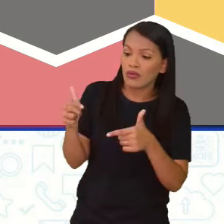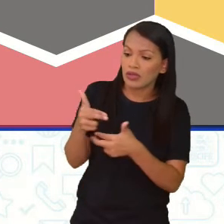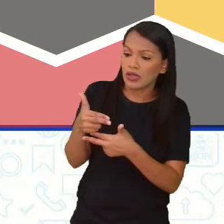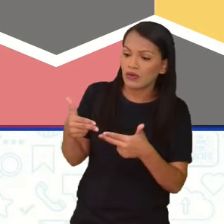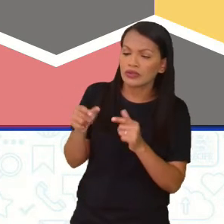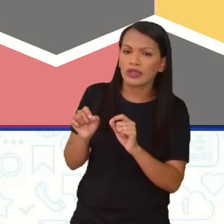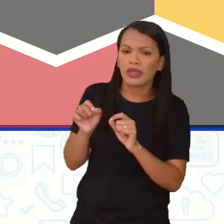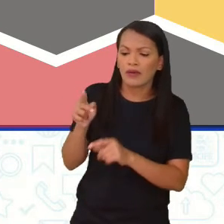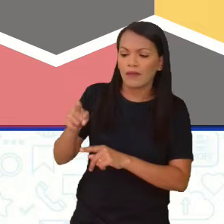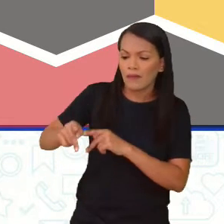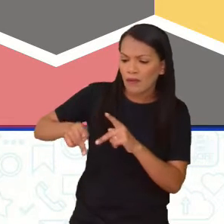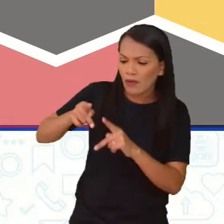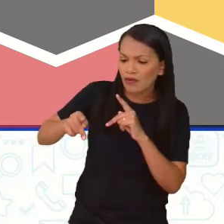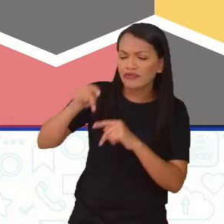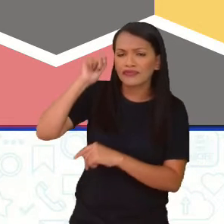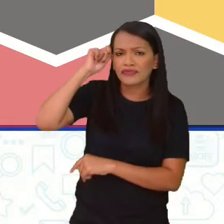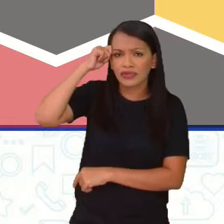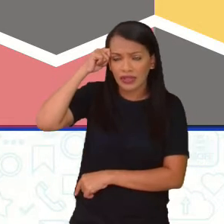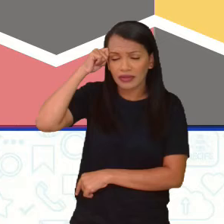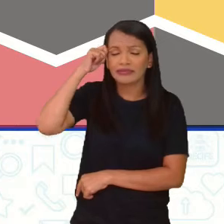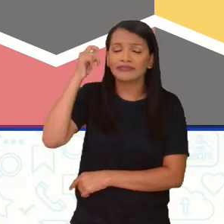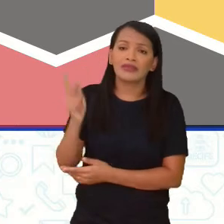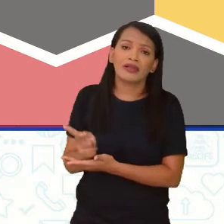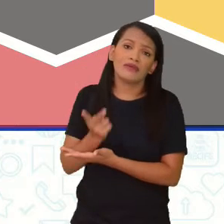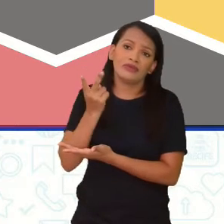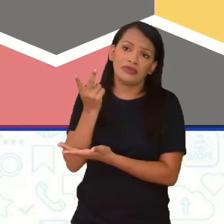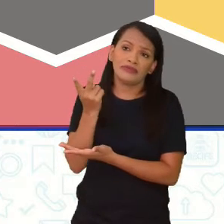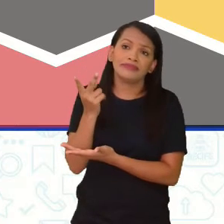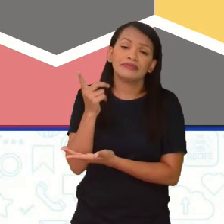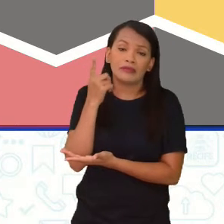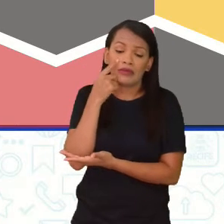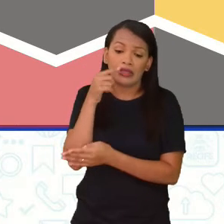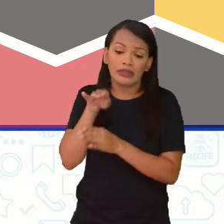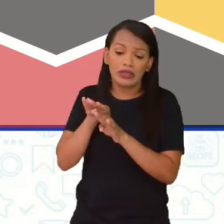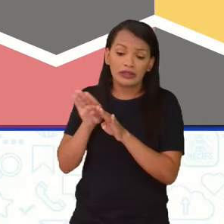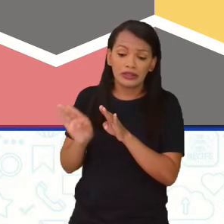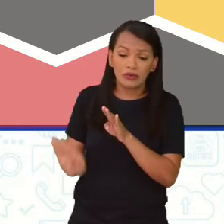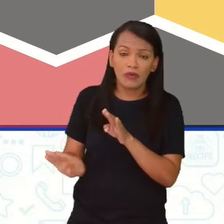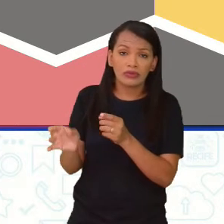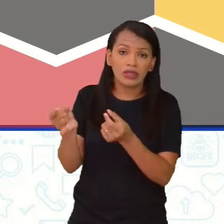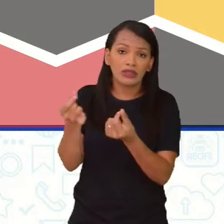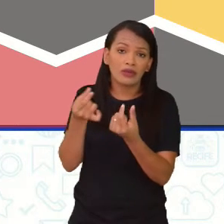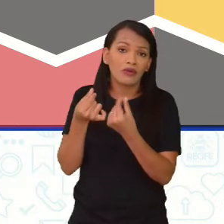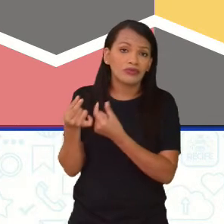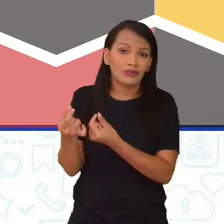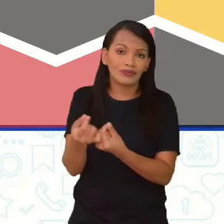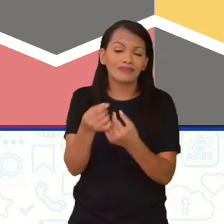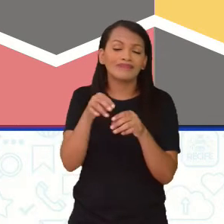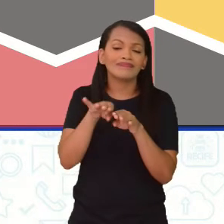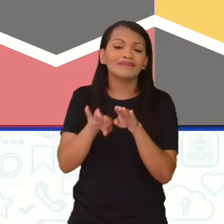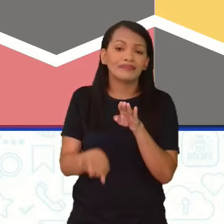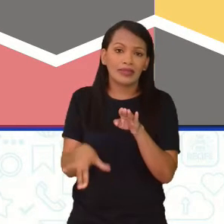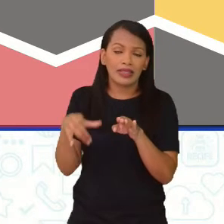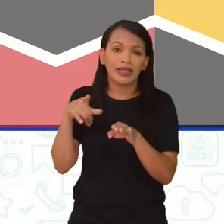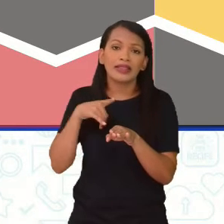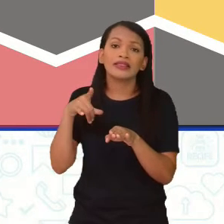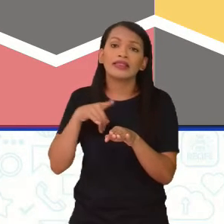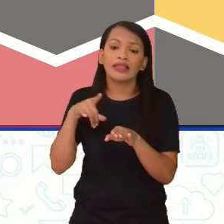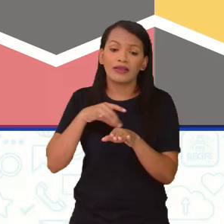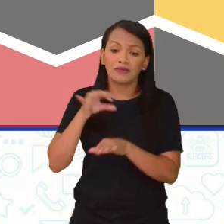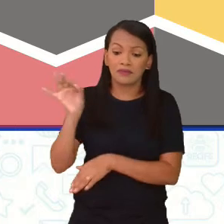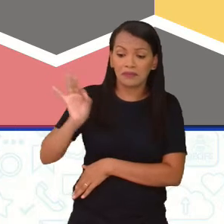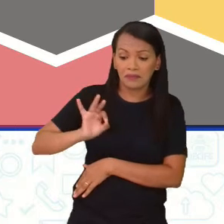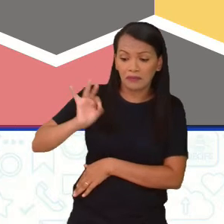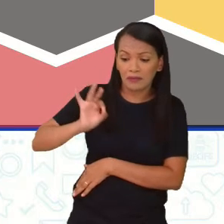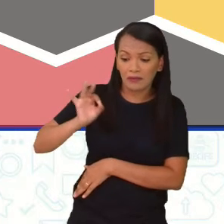que a população negra enfrenta, como, por exemplo, a desigualdade econômica. Existem estatísticas, né, professora